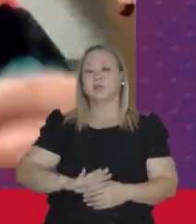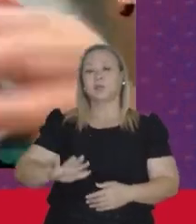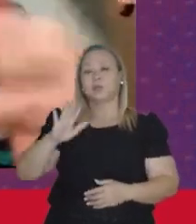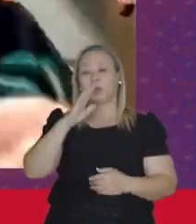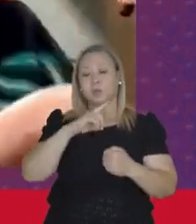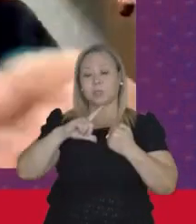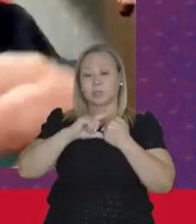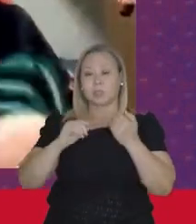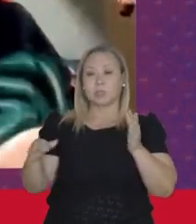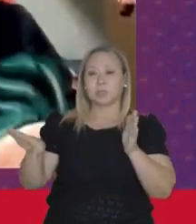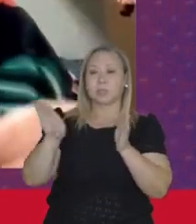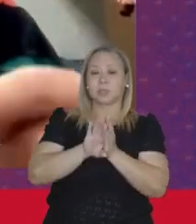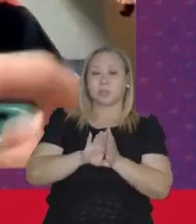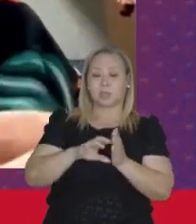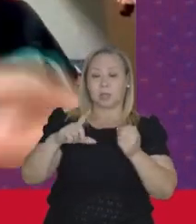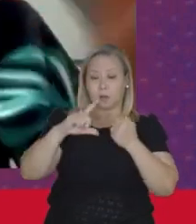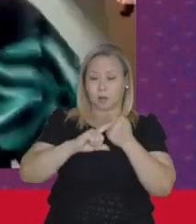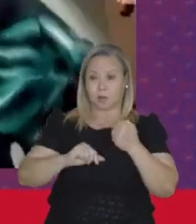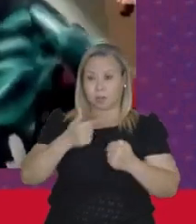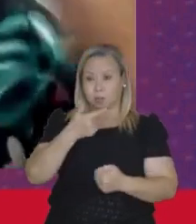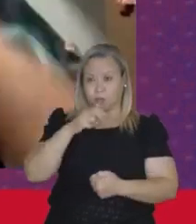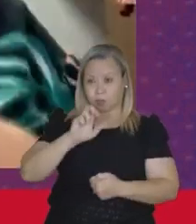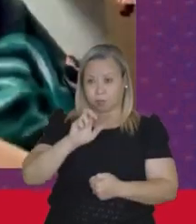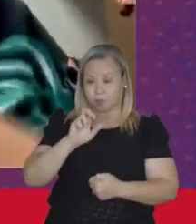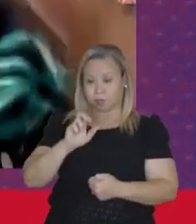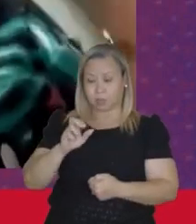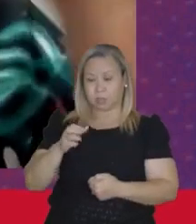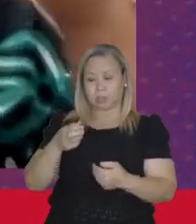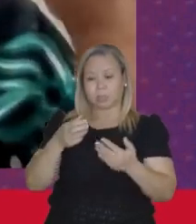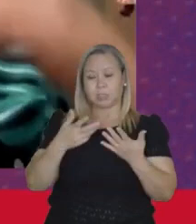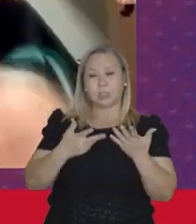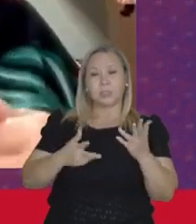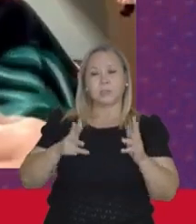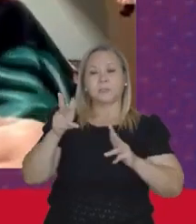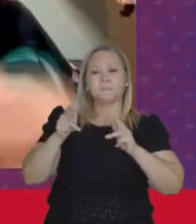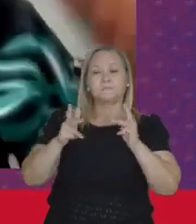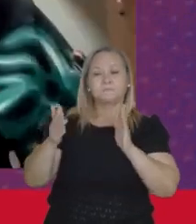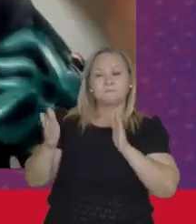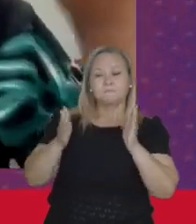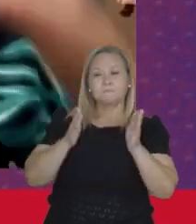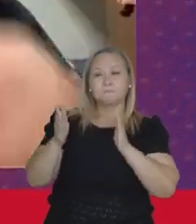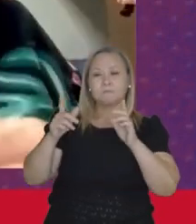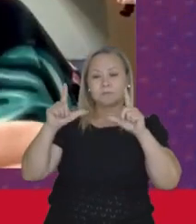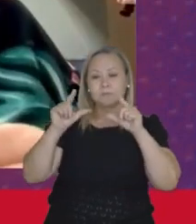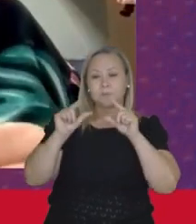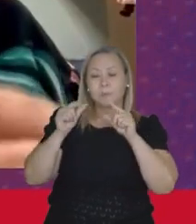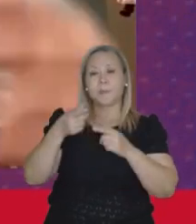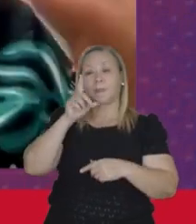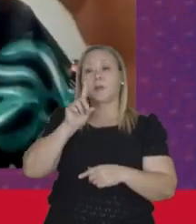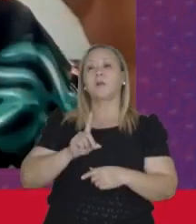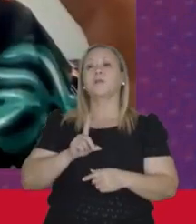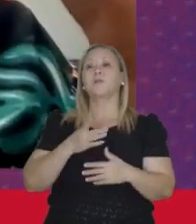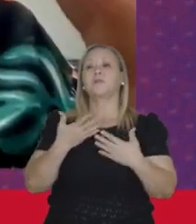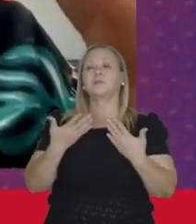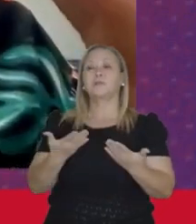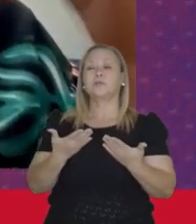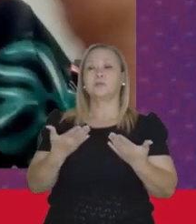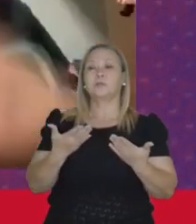até chegarmos no artigo 25, os recortes, principalmente nos direitos